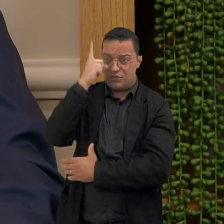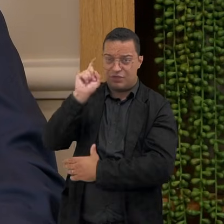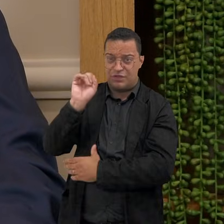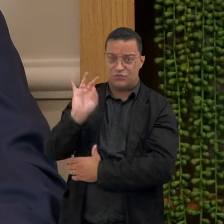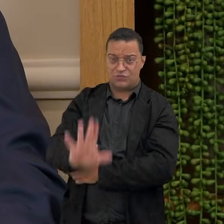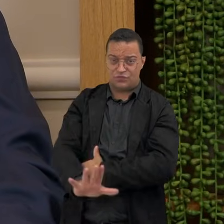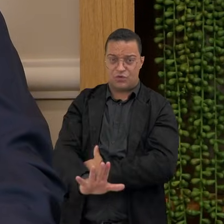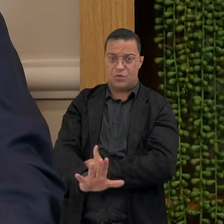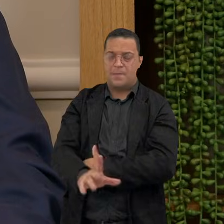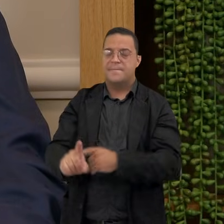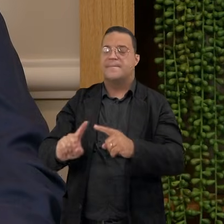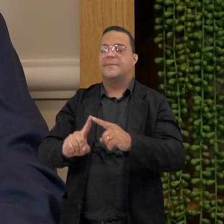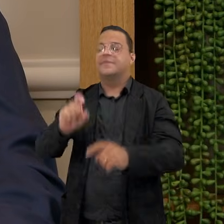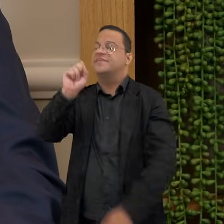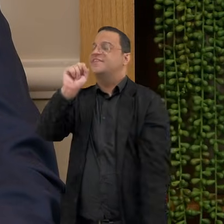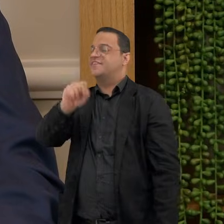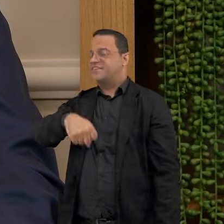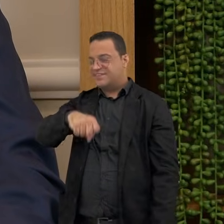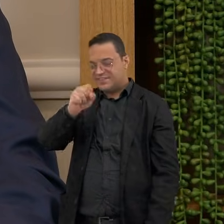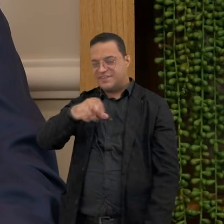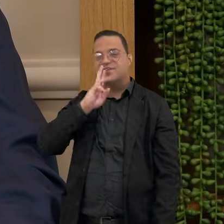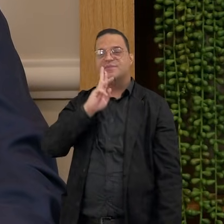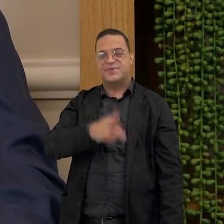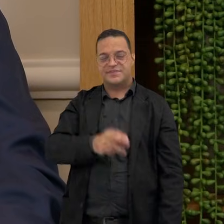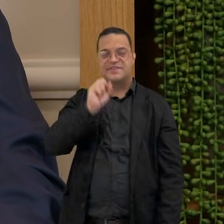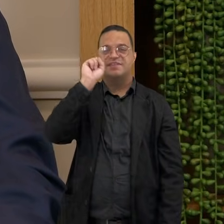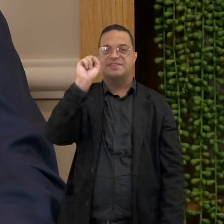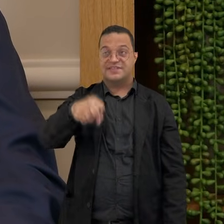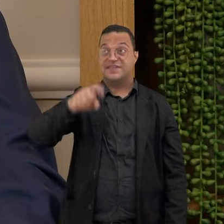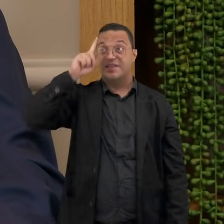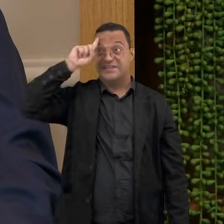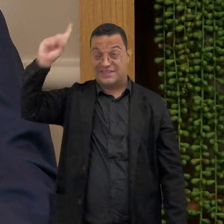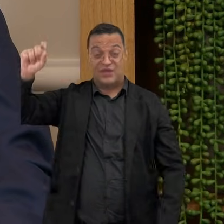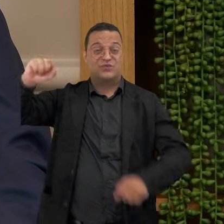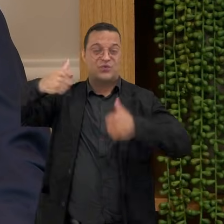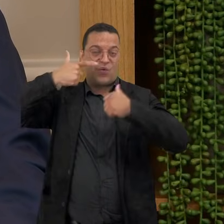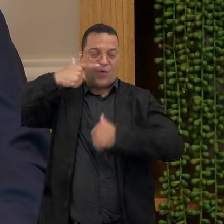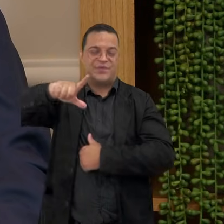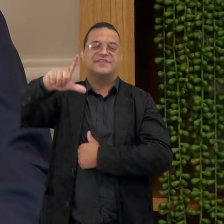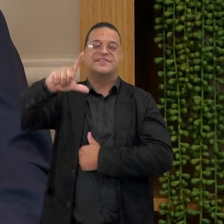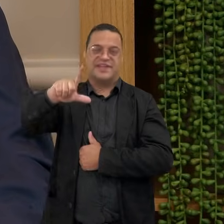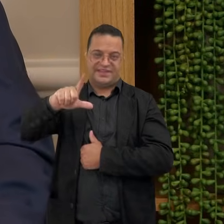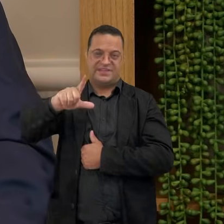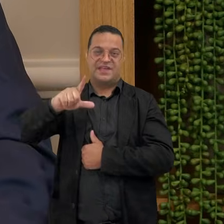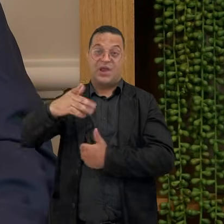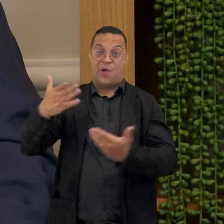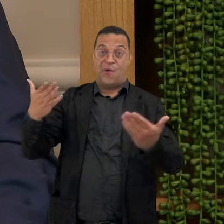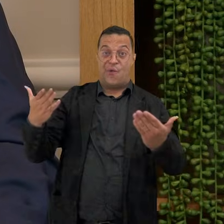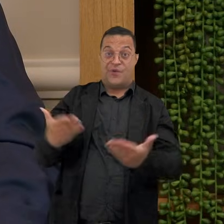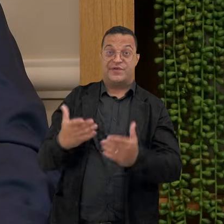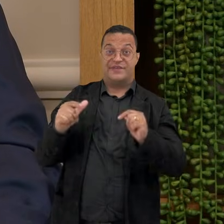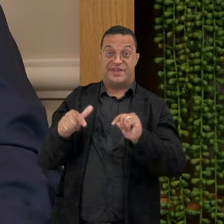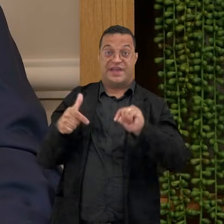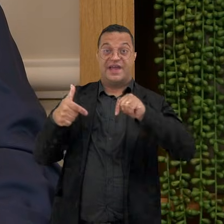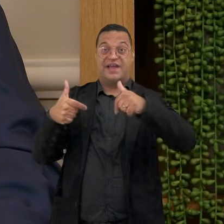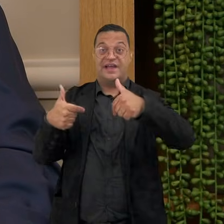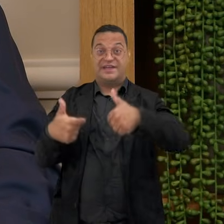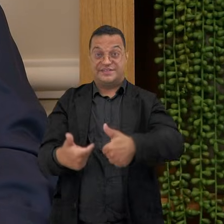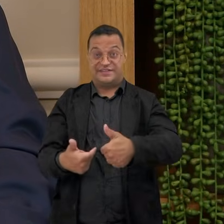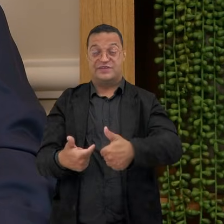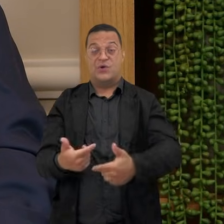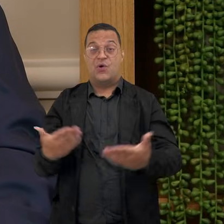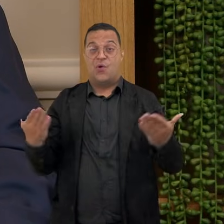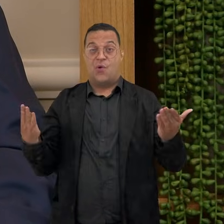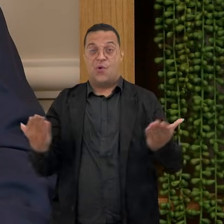ao Deus Todo-Poderoso, Onipotente, é possível, Deus tem feito isso. Deus tem feito isso também na